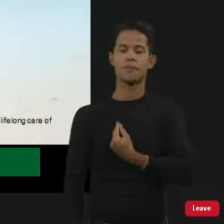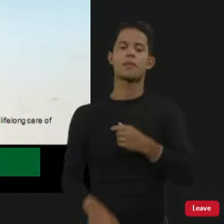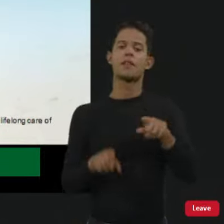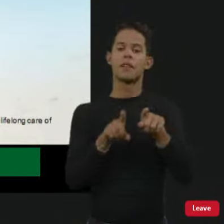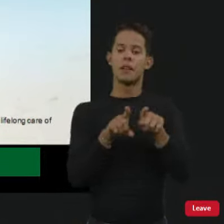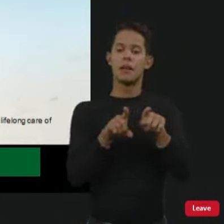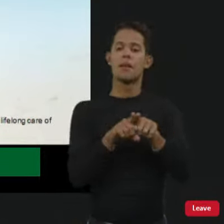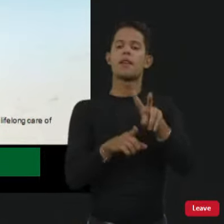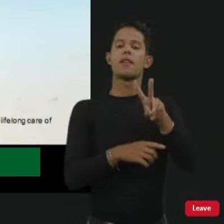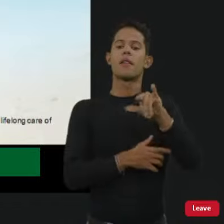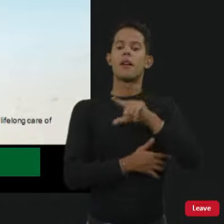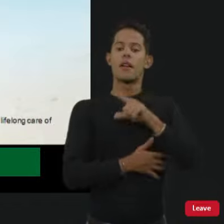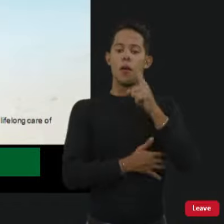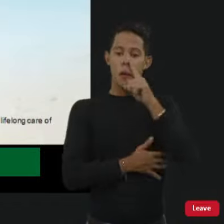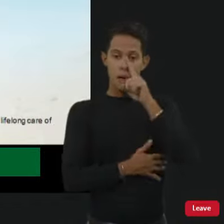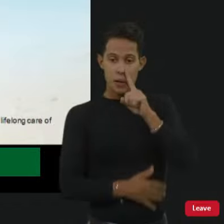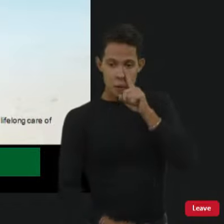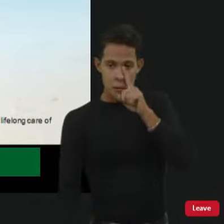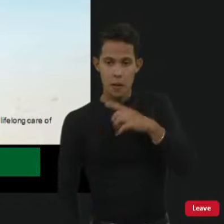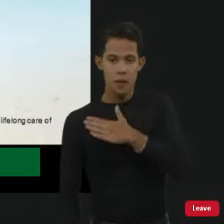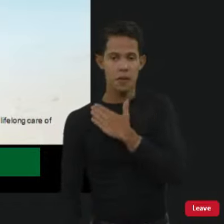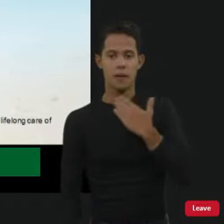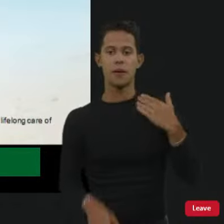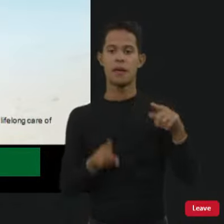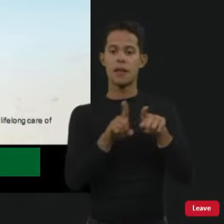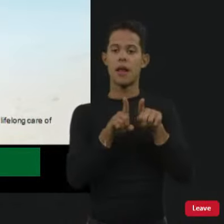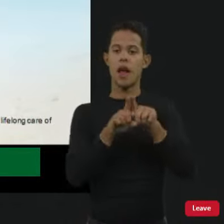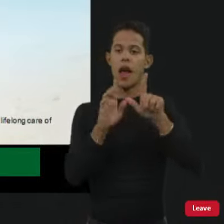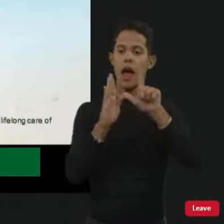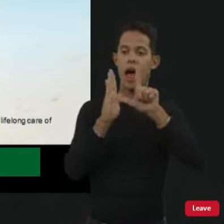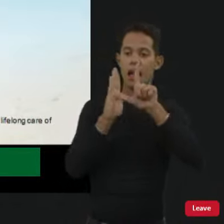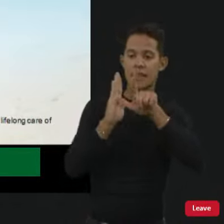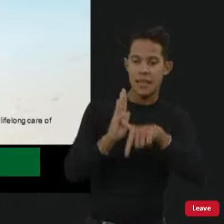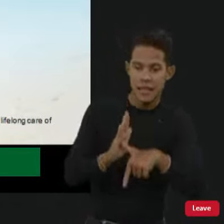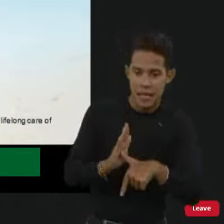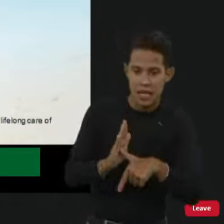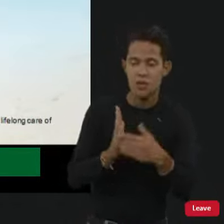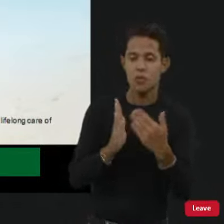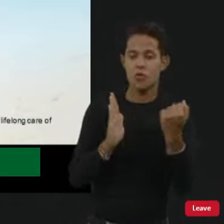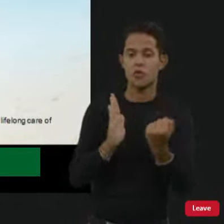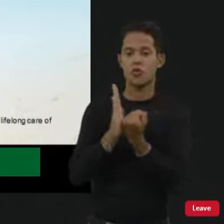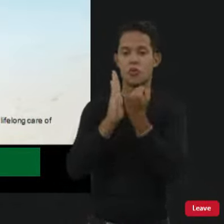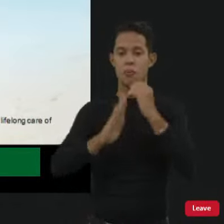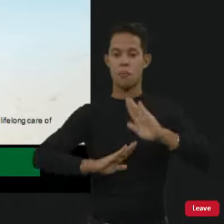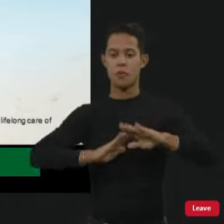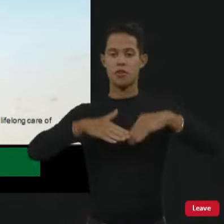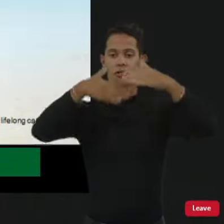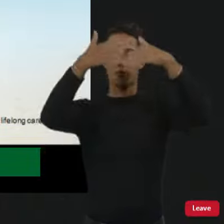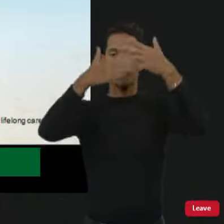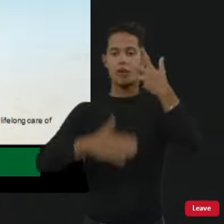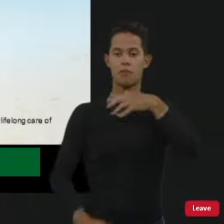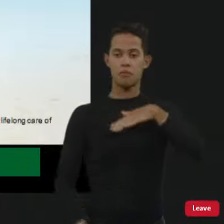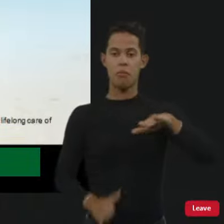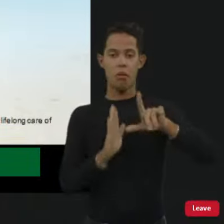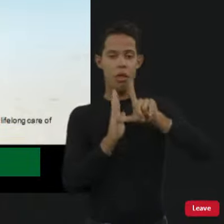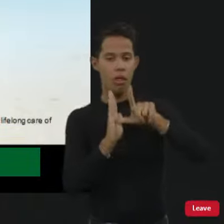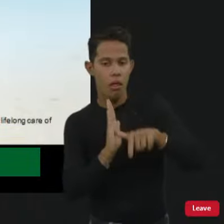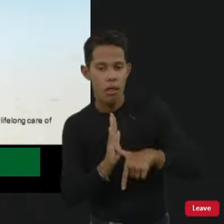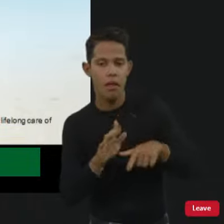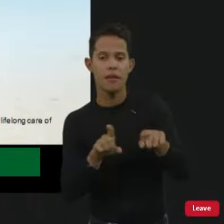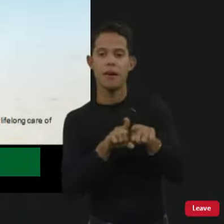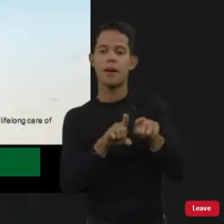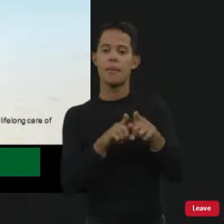morte. Também há atrasos na aquisição de marcos de desenvolvimento da criança. E o história e